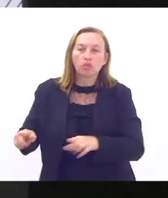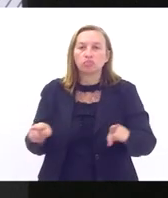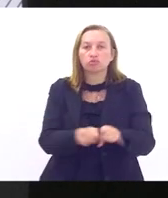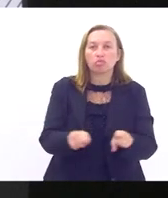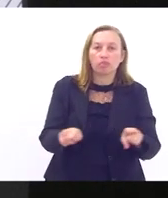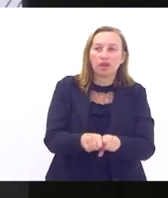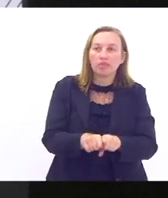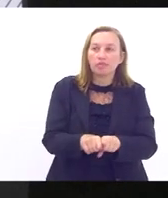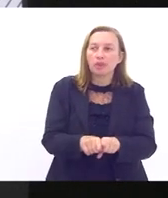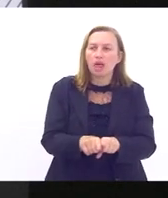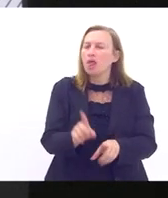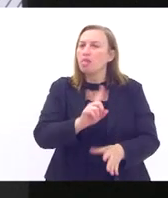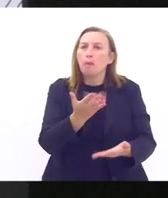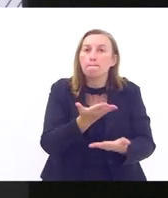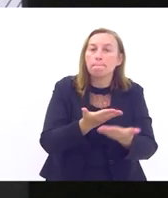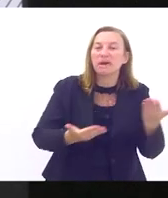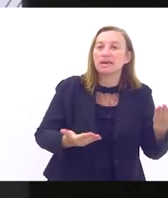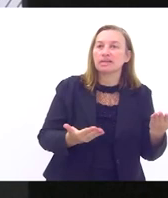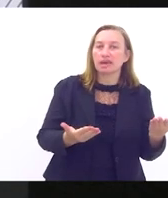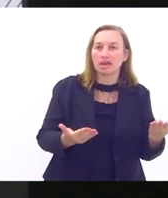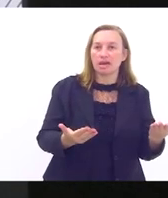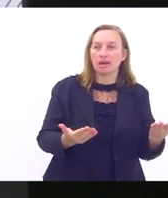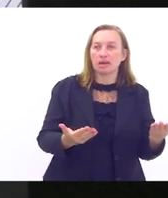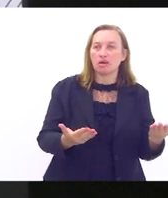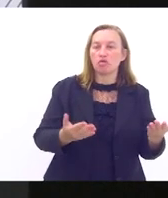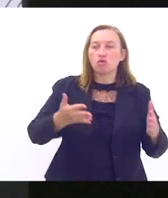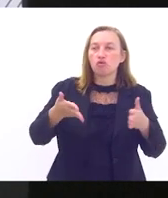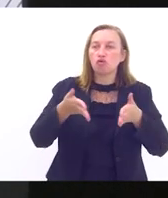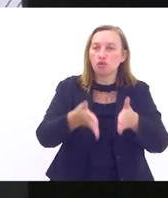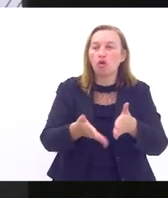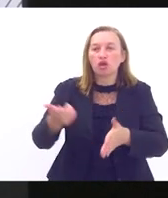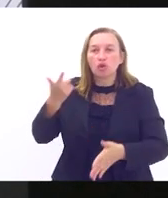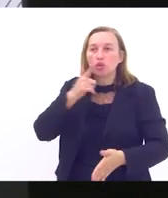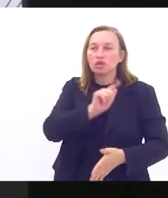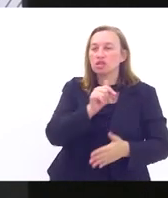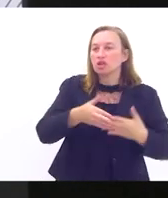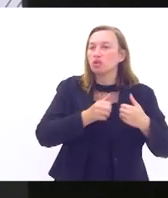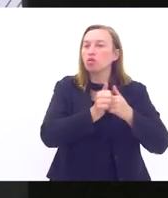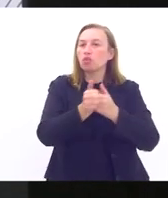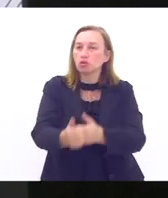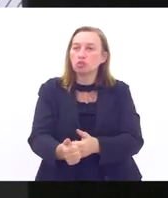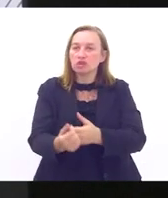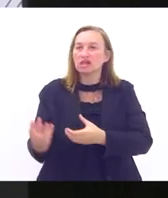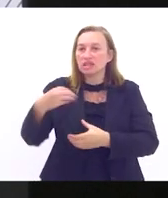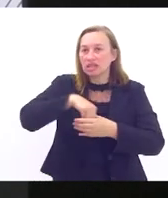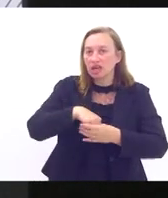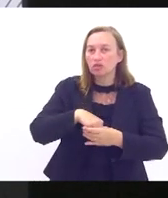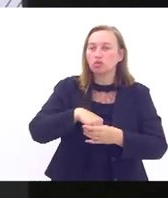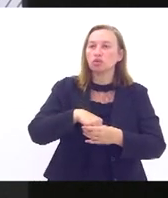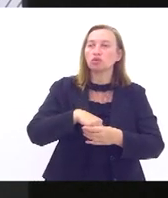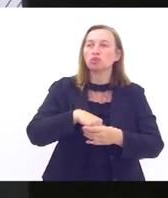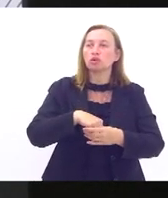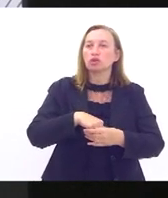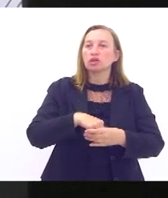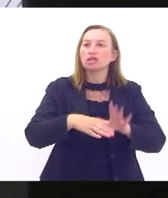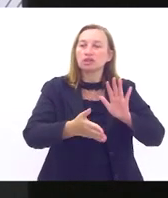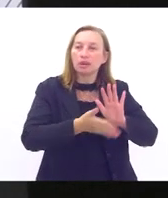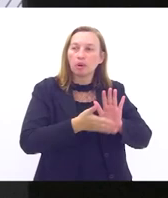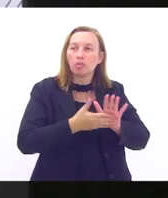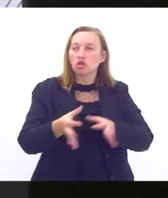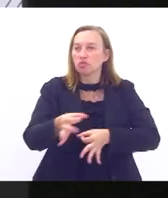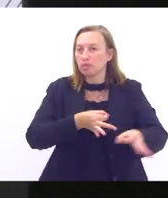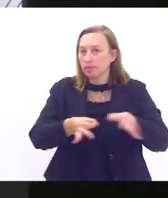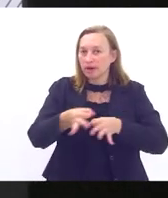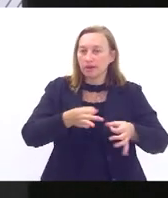para não perder o timing, né, e conseguir conduzir o processo dentro daquilo que ele foi